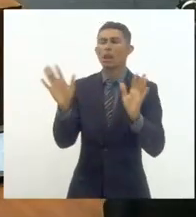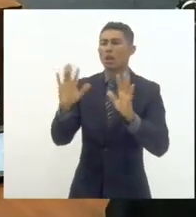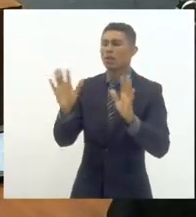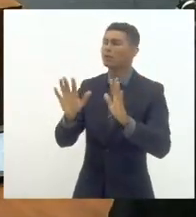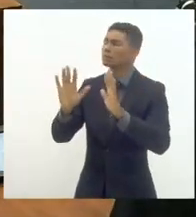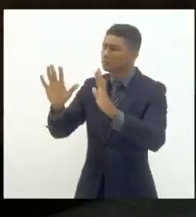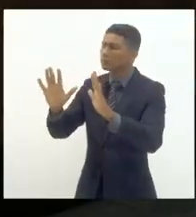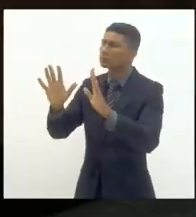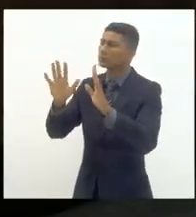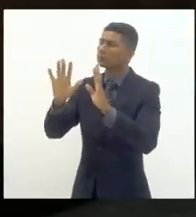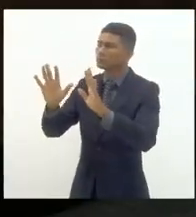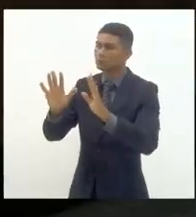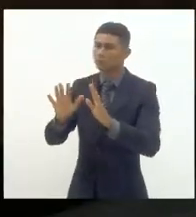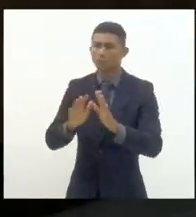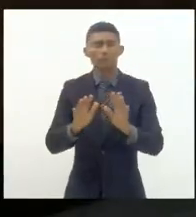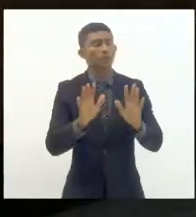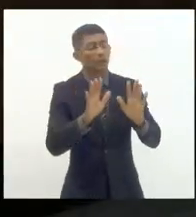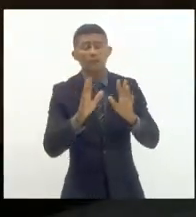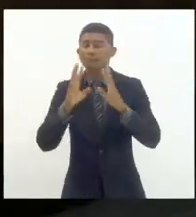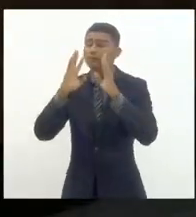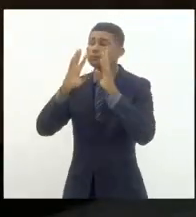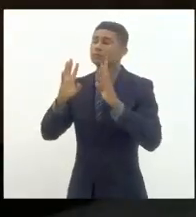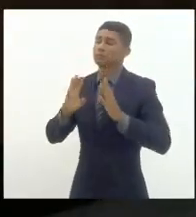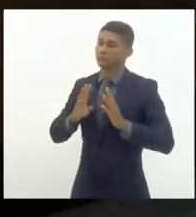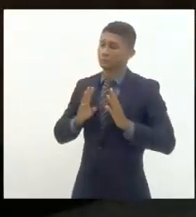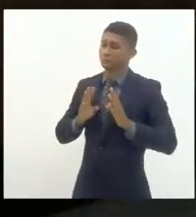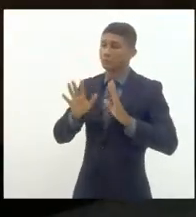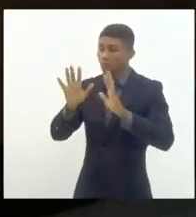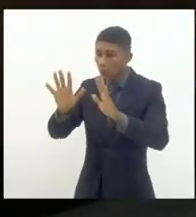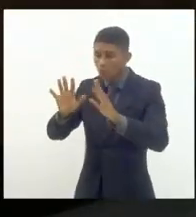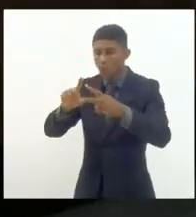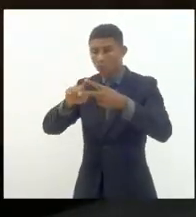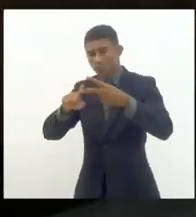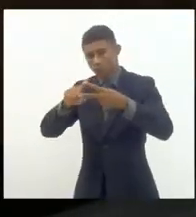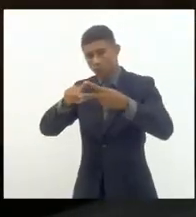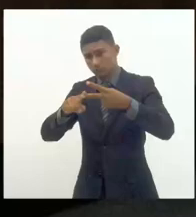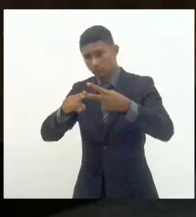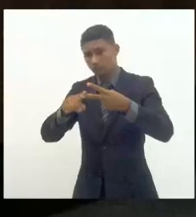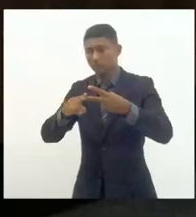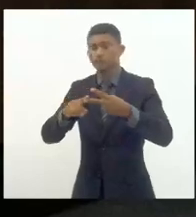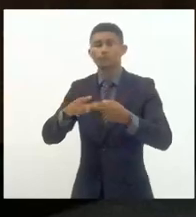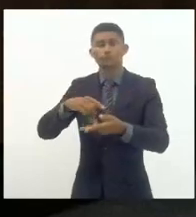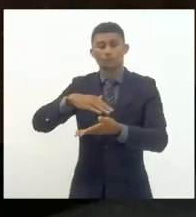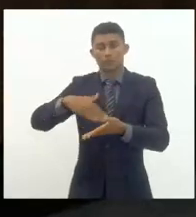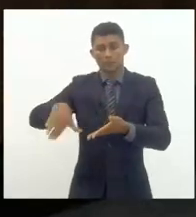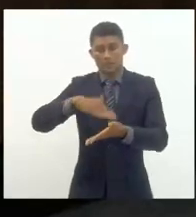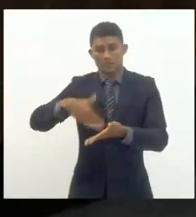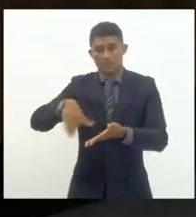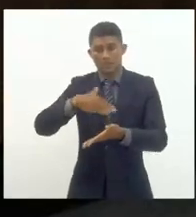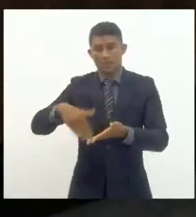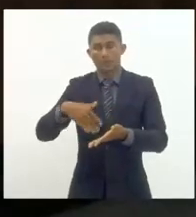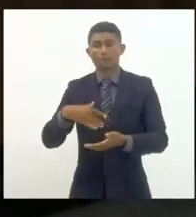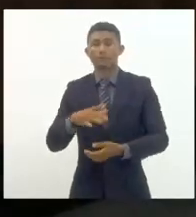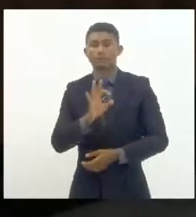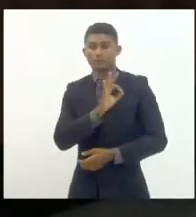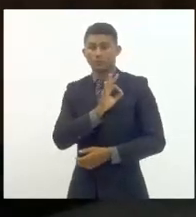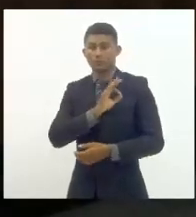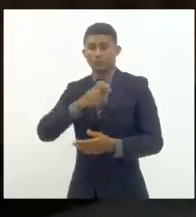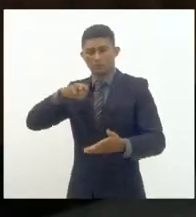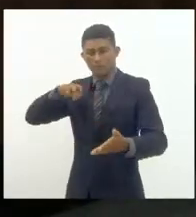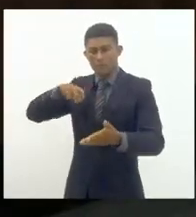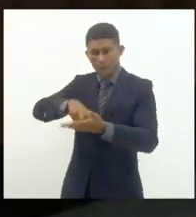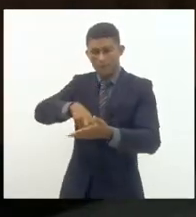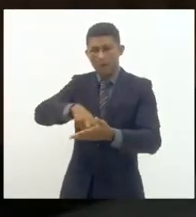escute. Escute. São duas questões. A Secretaria de Polícia Penal